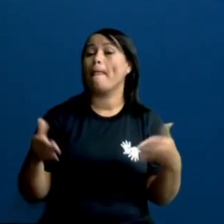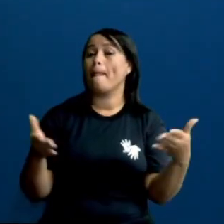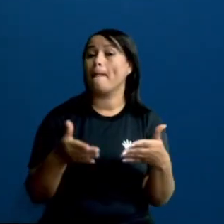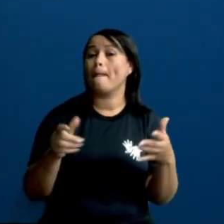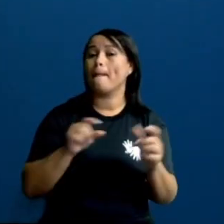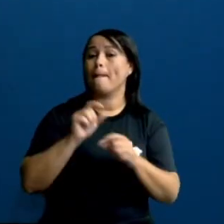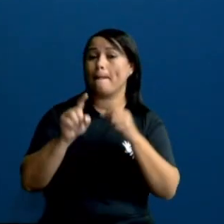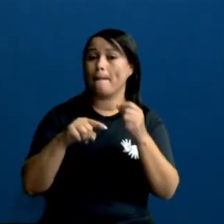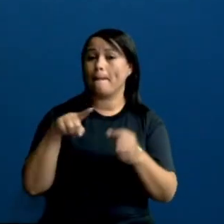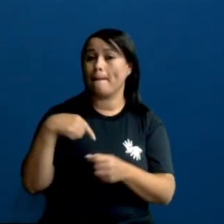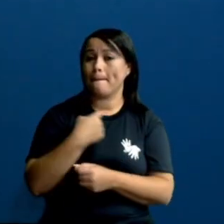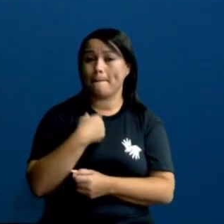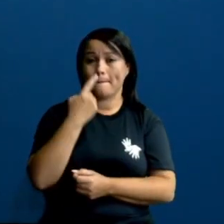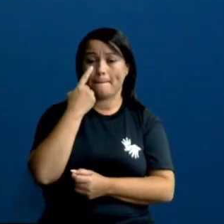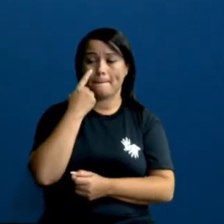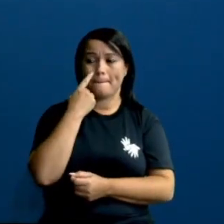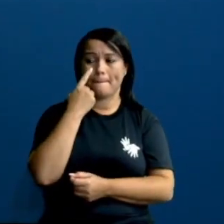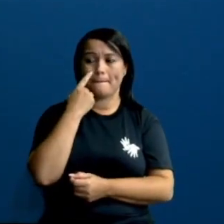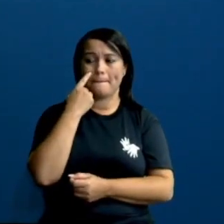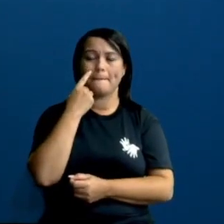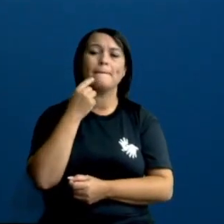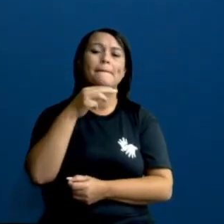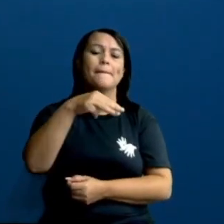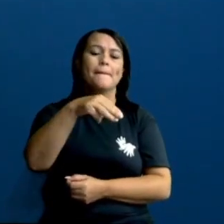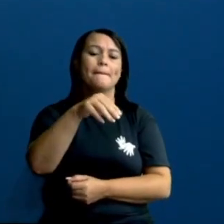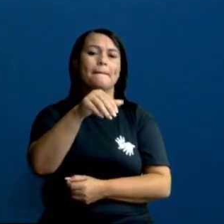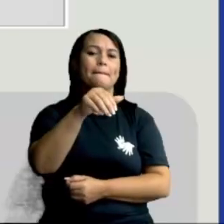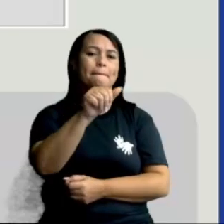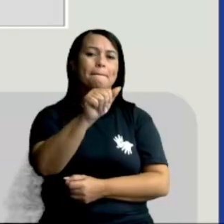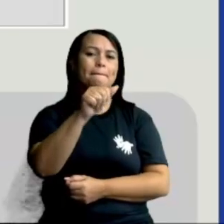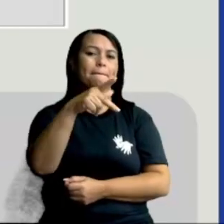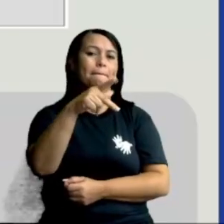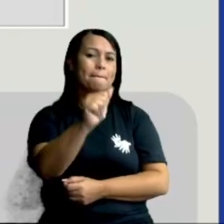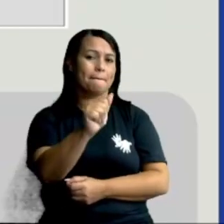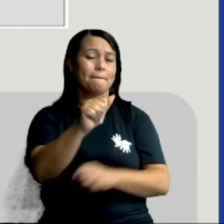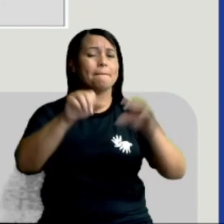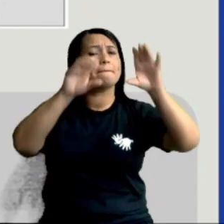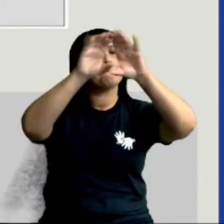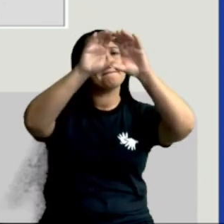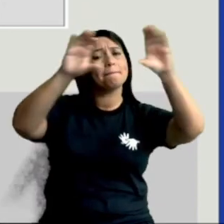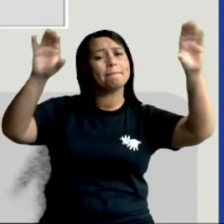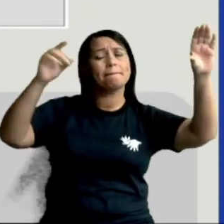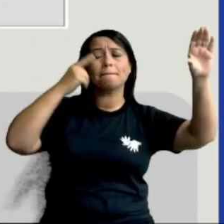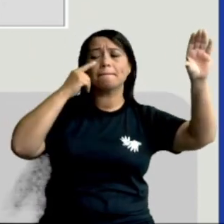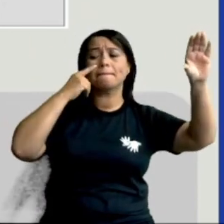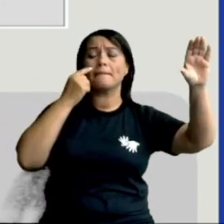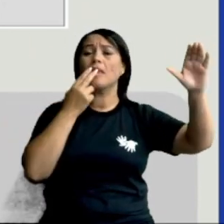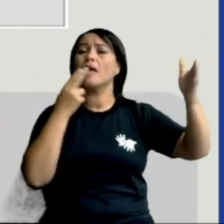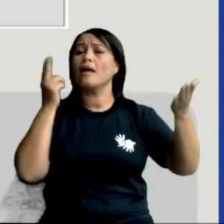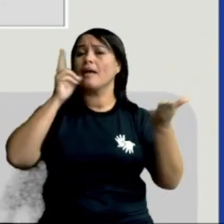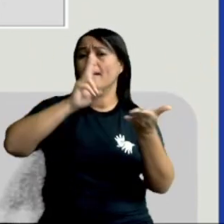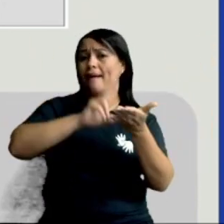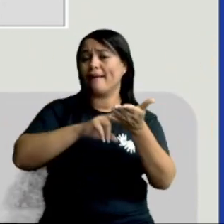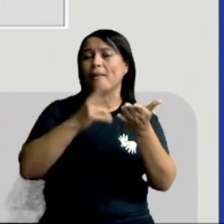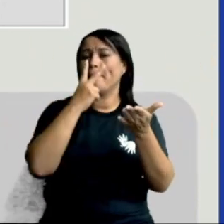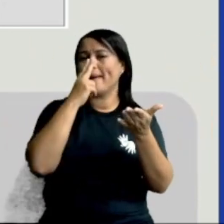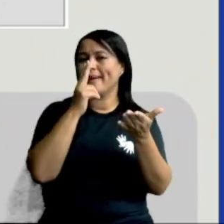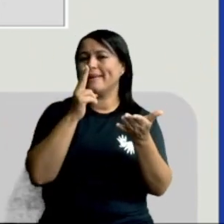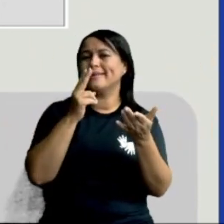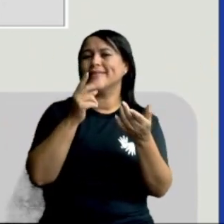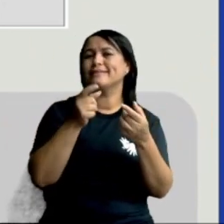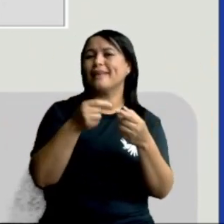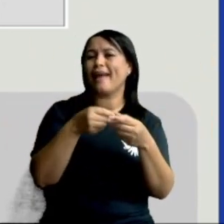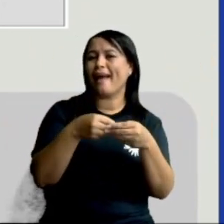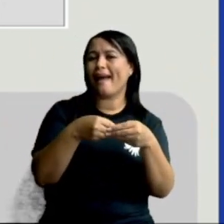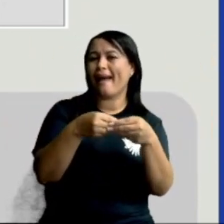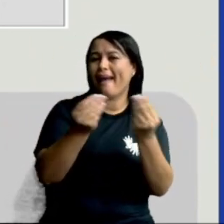Agora vamos ver o que é mapa celeste, certo? Carta celeste ou mapa celeste é um